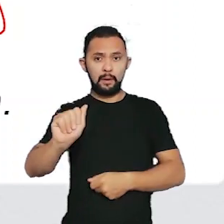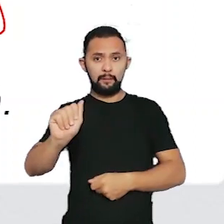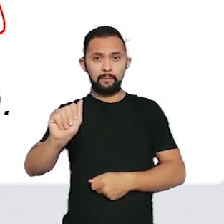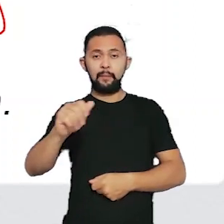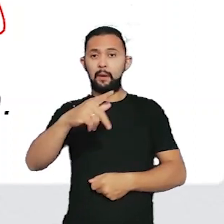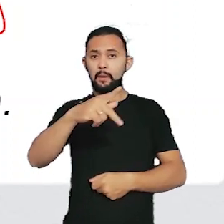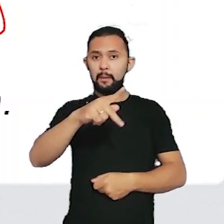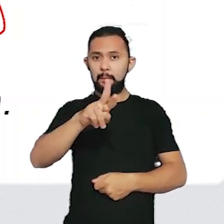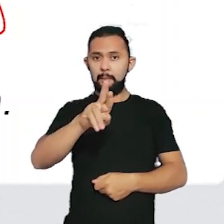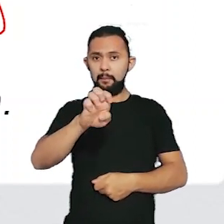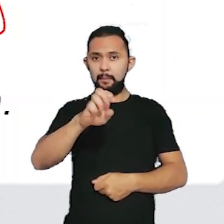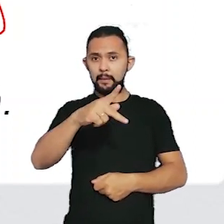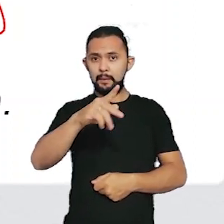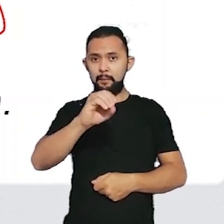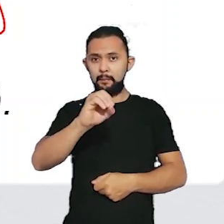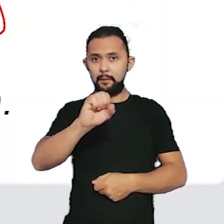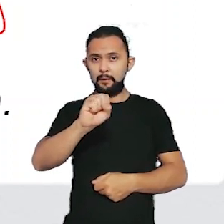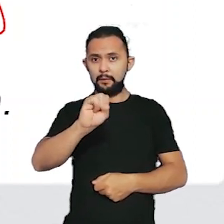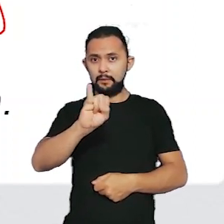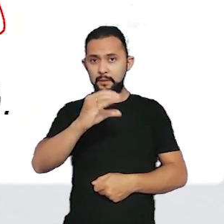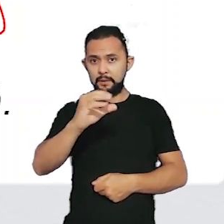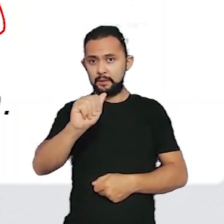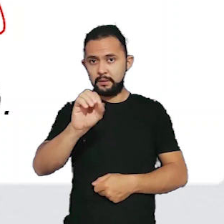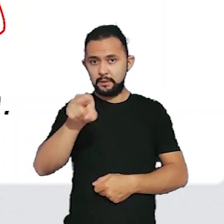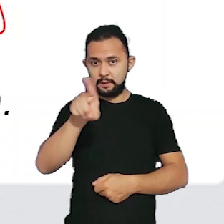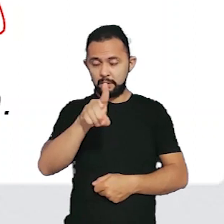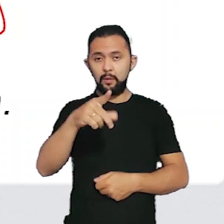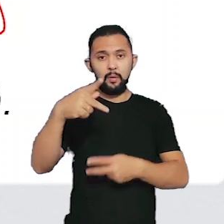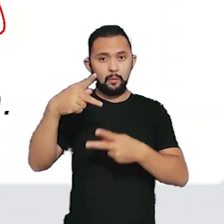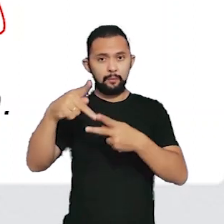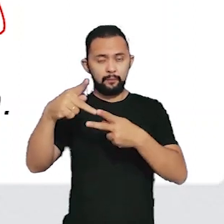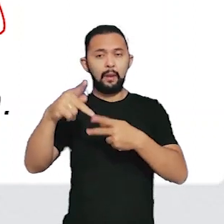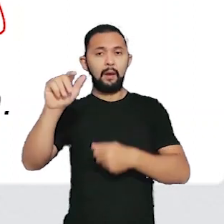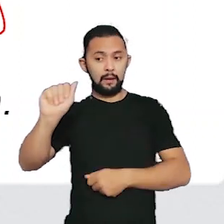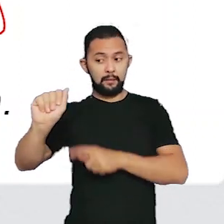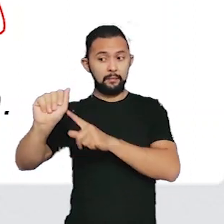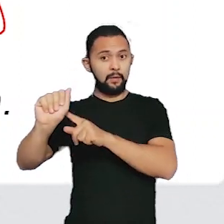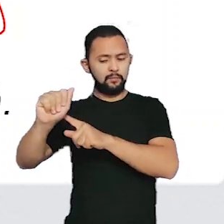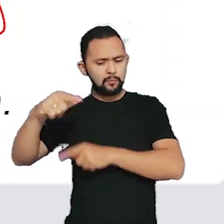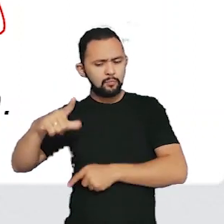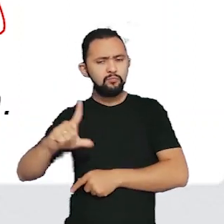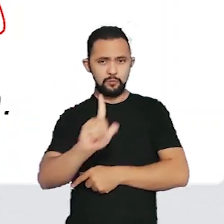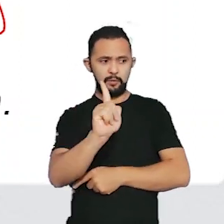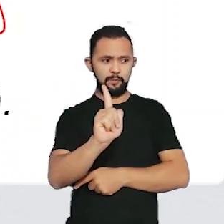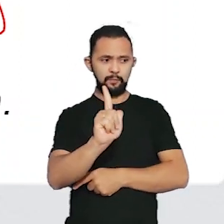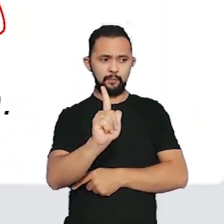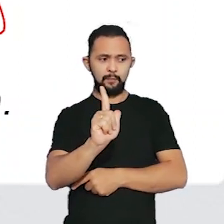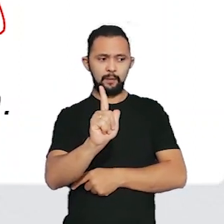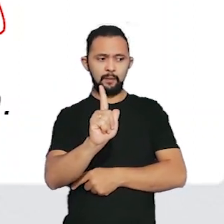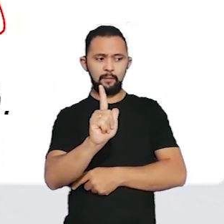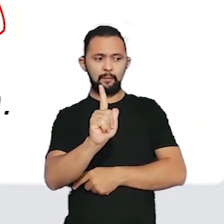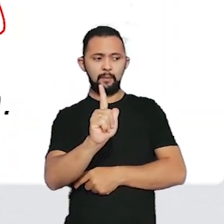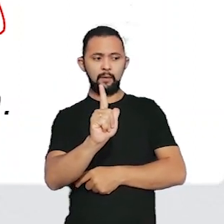modo infinitivo. Isso pode acontecer também nas condicionais. Então, se você continuar agindo dessa maneira, tudo